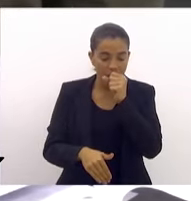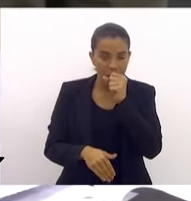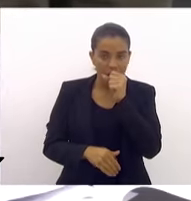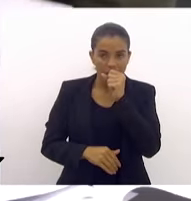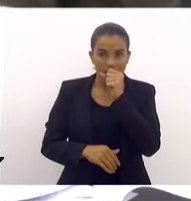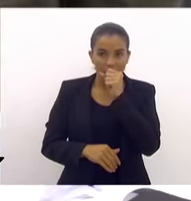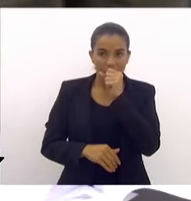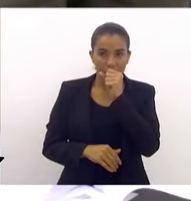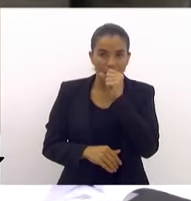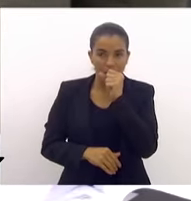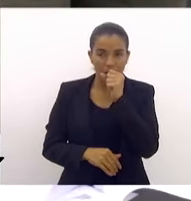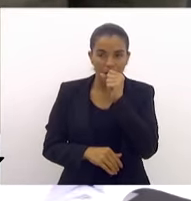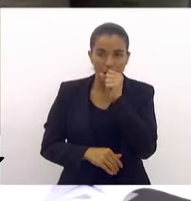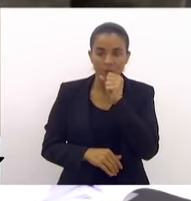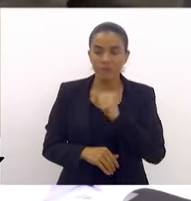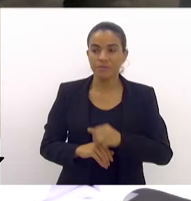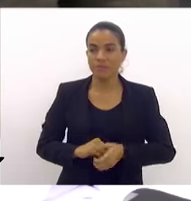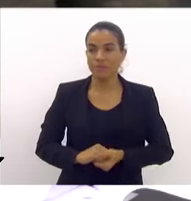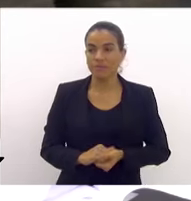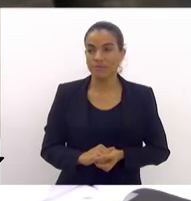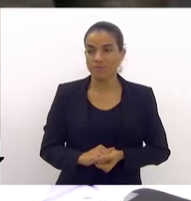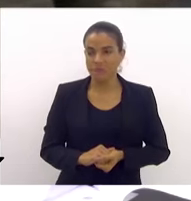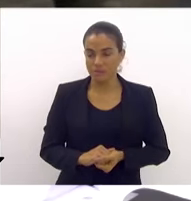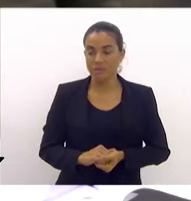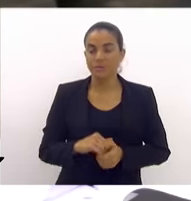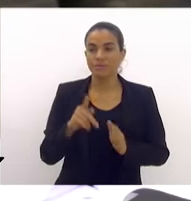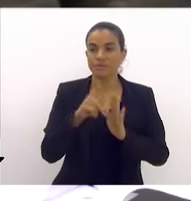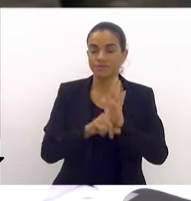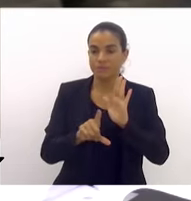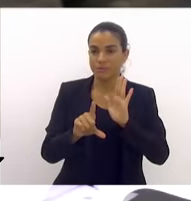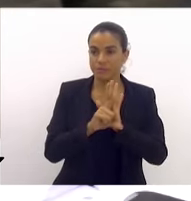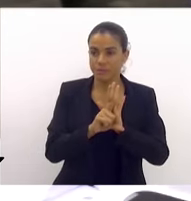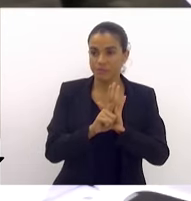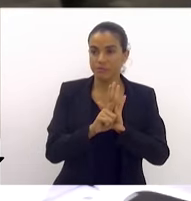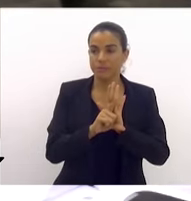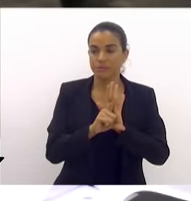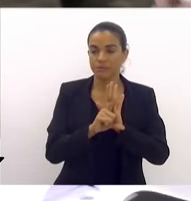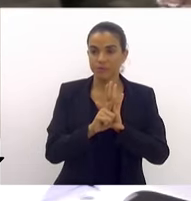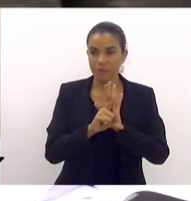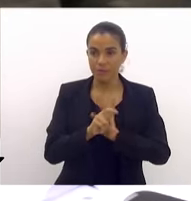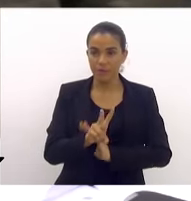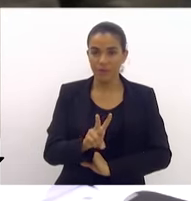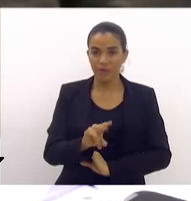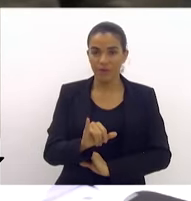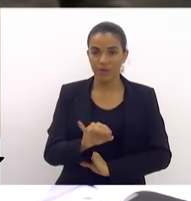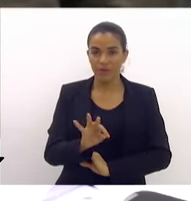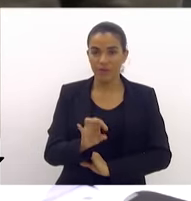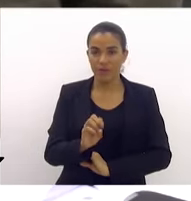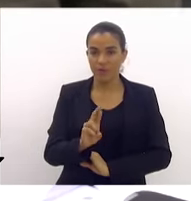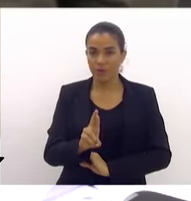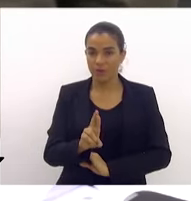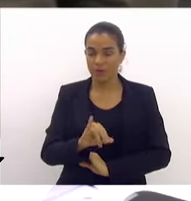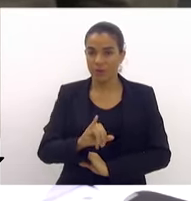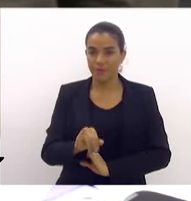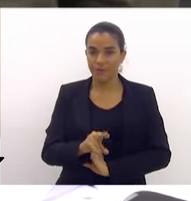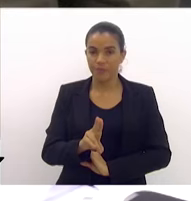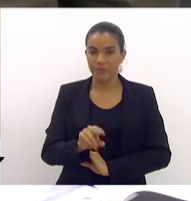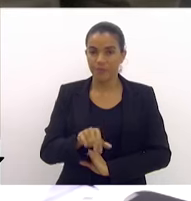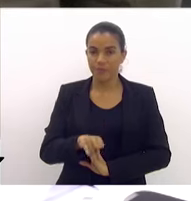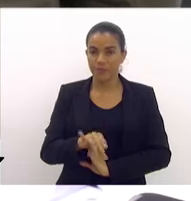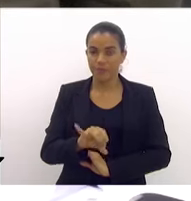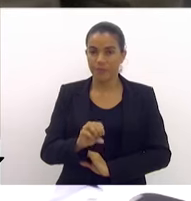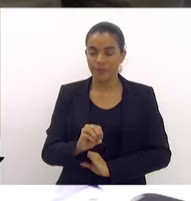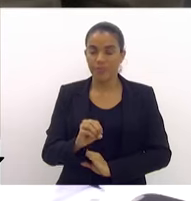na questão de ordem, que é o projeto do Vitor Júnior, que houve lá uma dúvida sobre